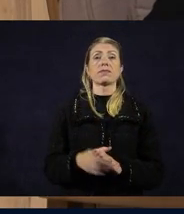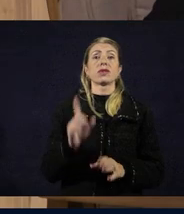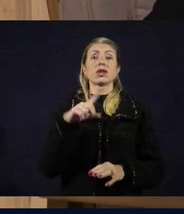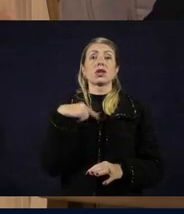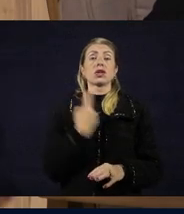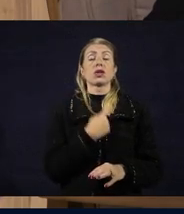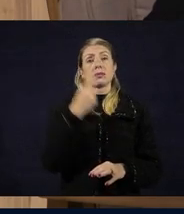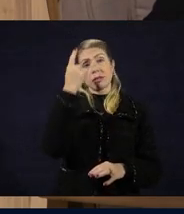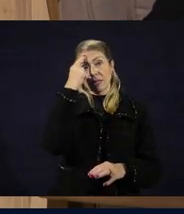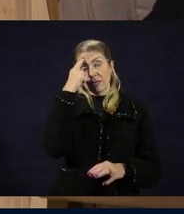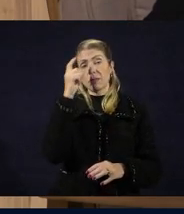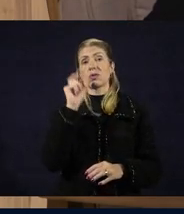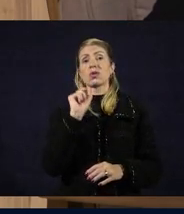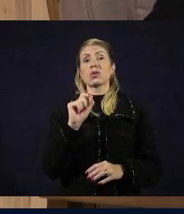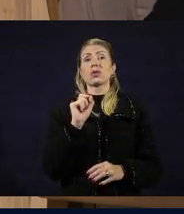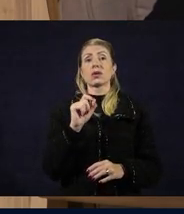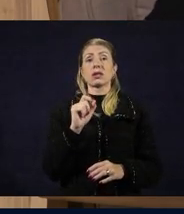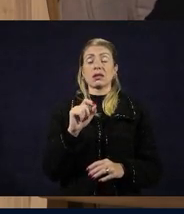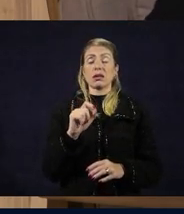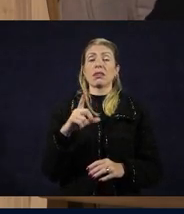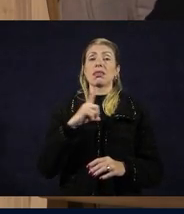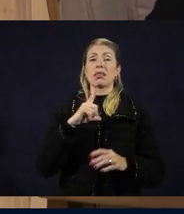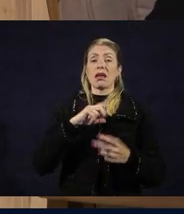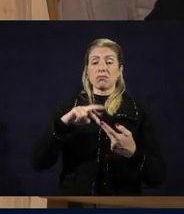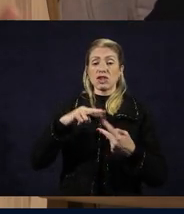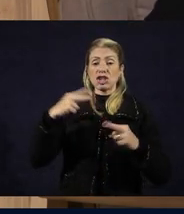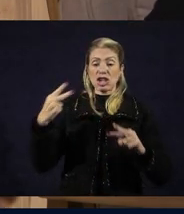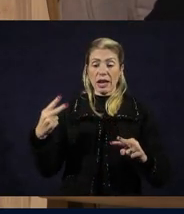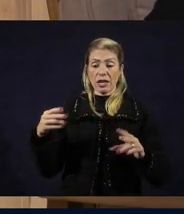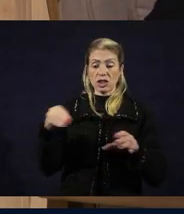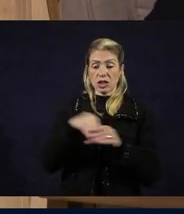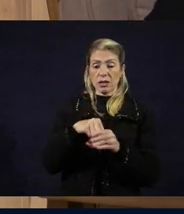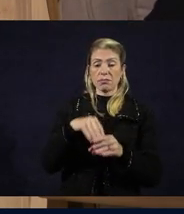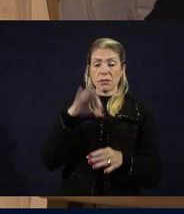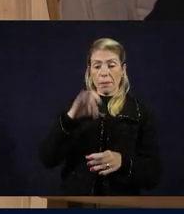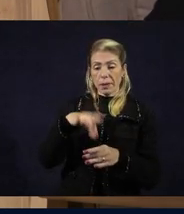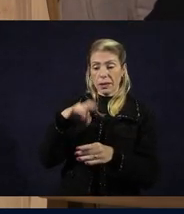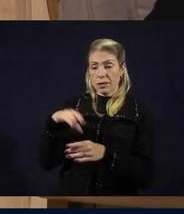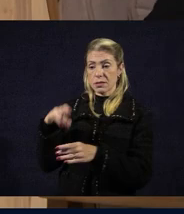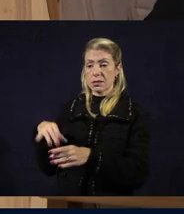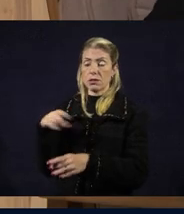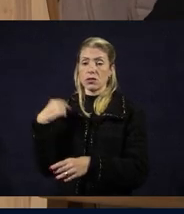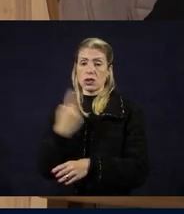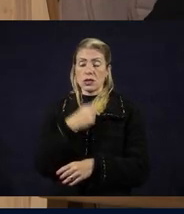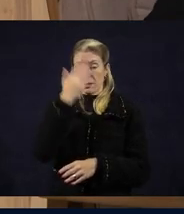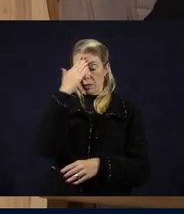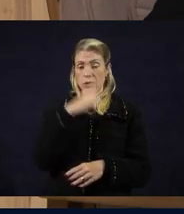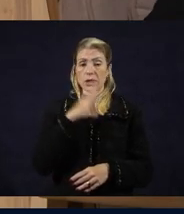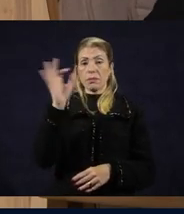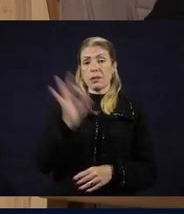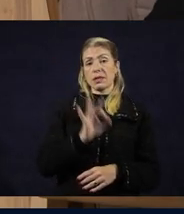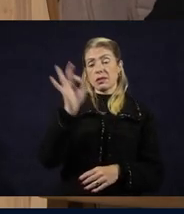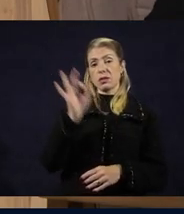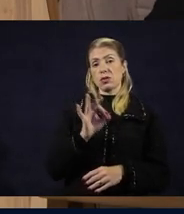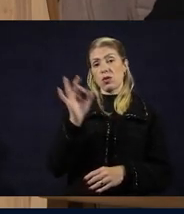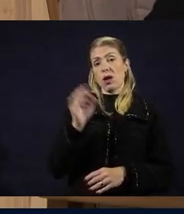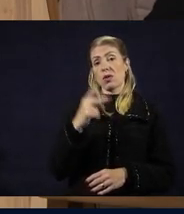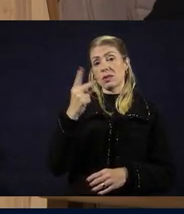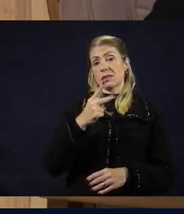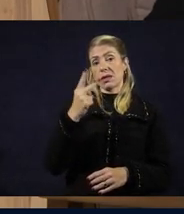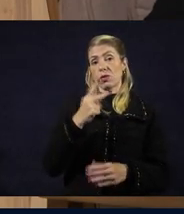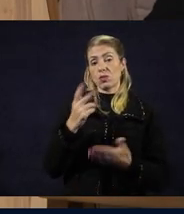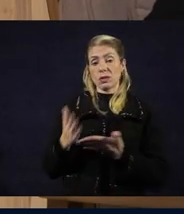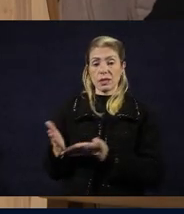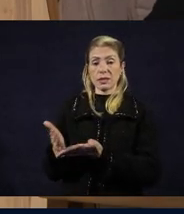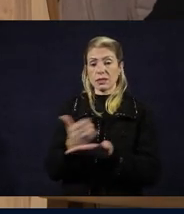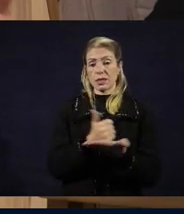a genética andando ao nosso favor então os percentuais de utilização de segunda Safra no Brasil